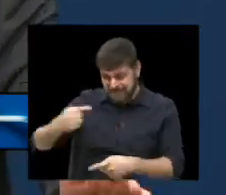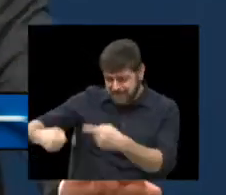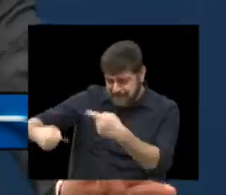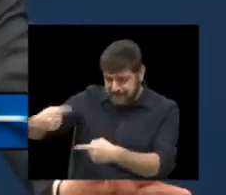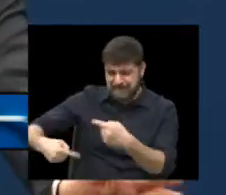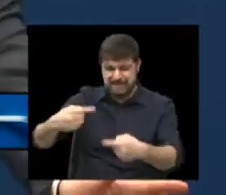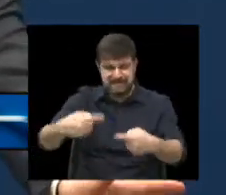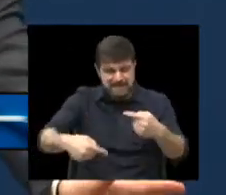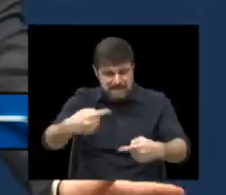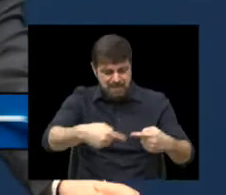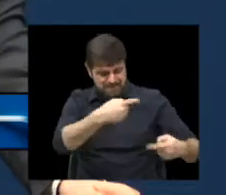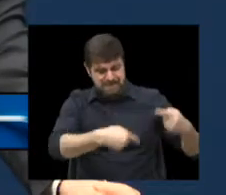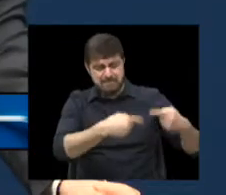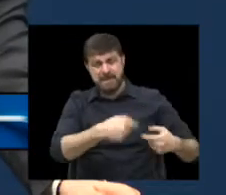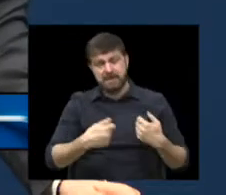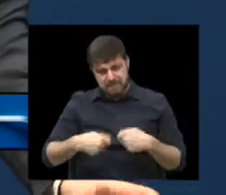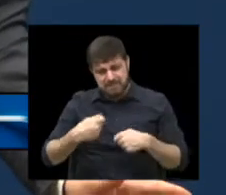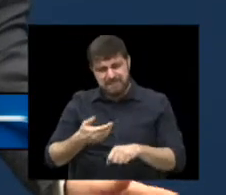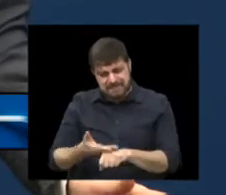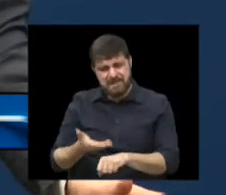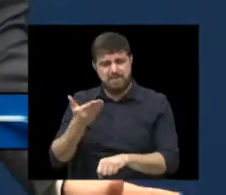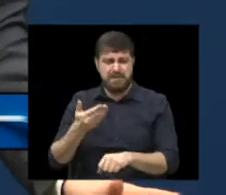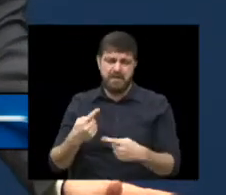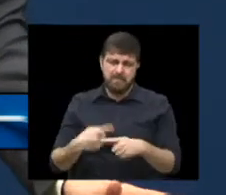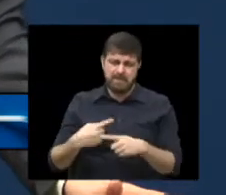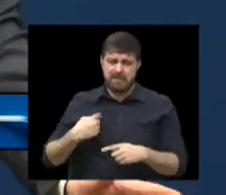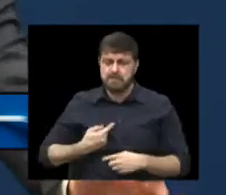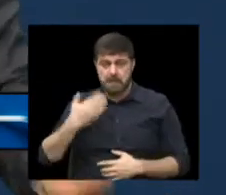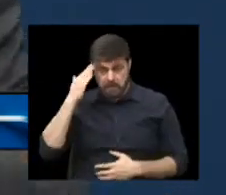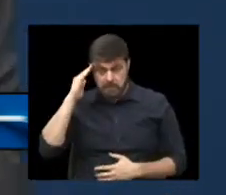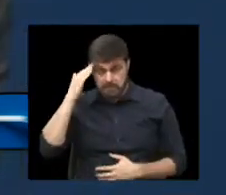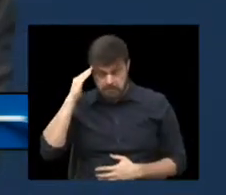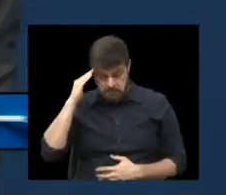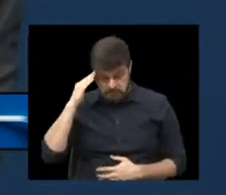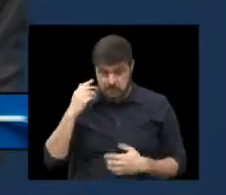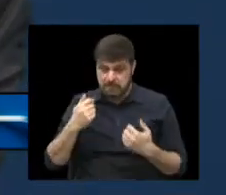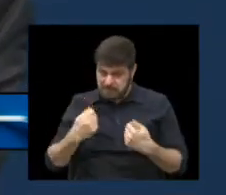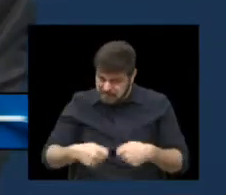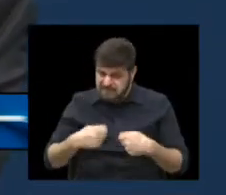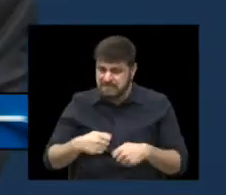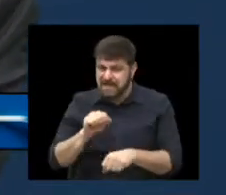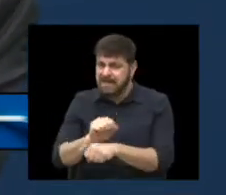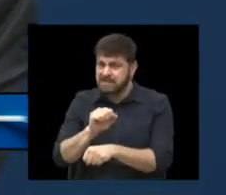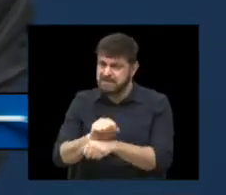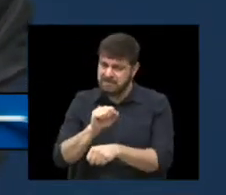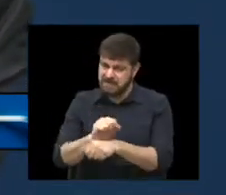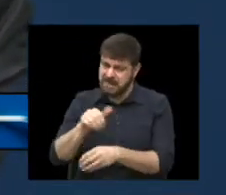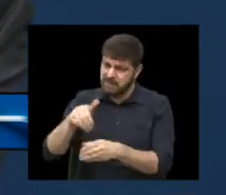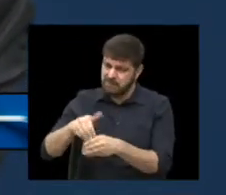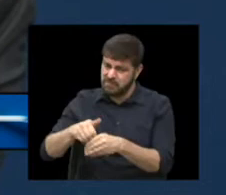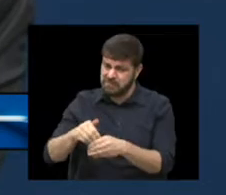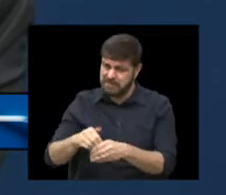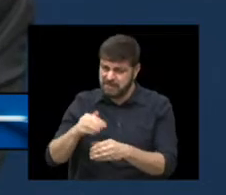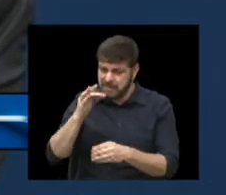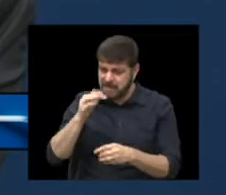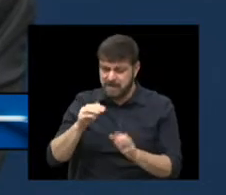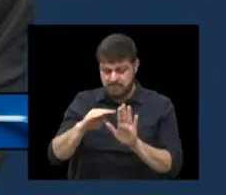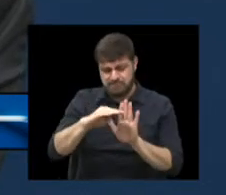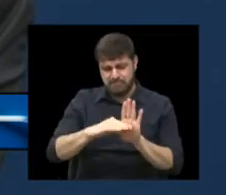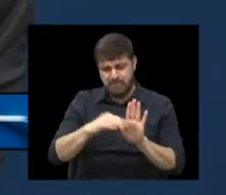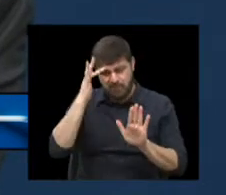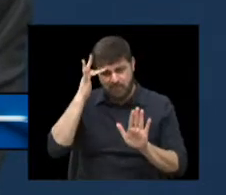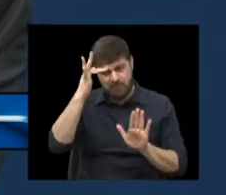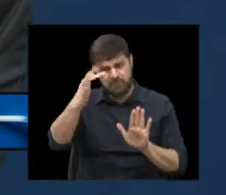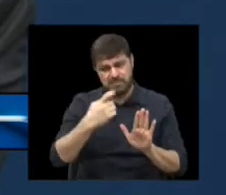por que a gente entende que há esse pedido? Qual que é a questão? A questão, na nossa opinião, é que há ainda um